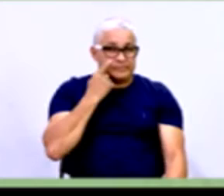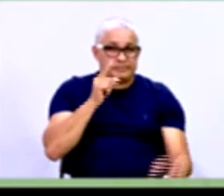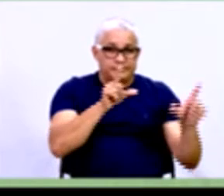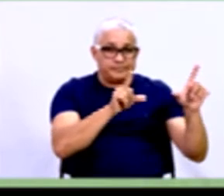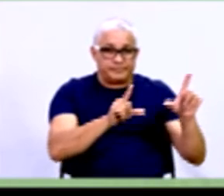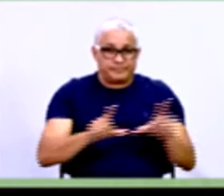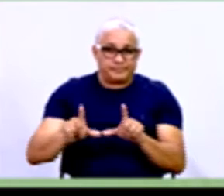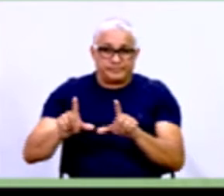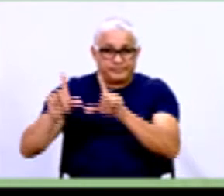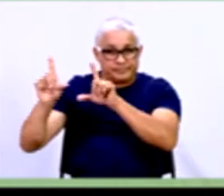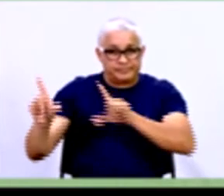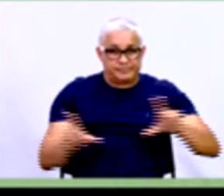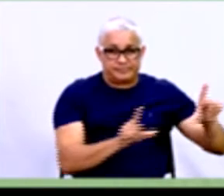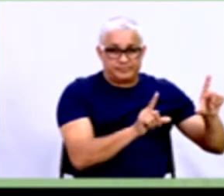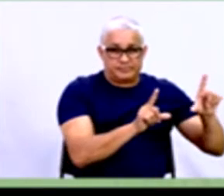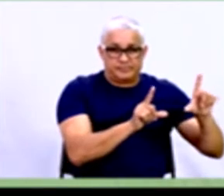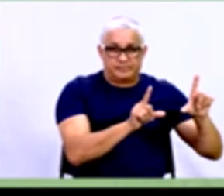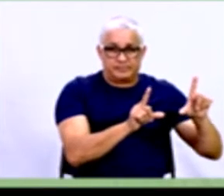slide sobre